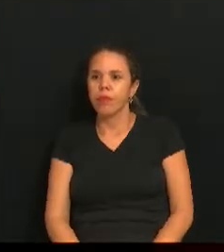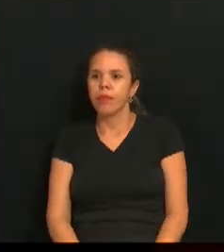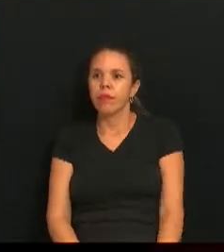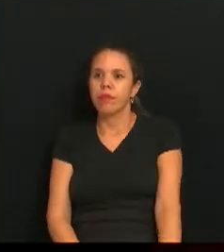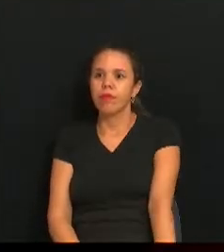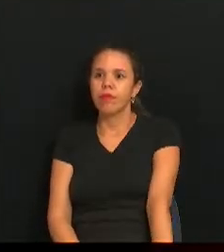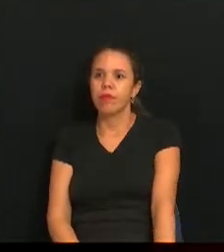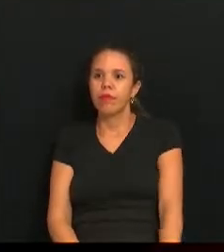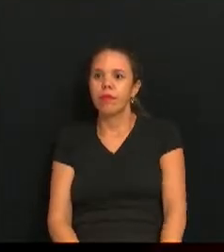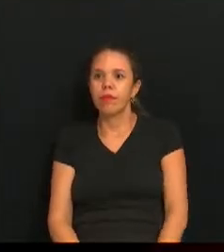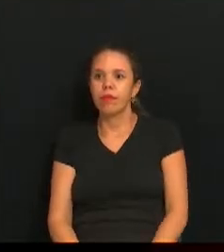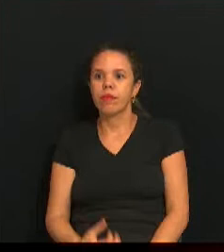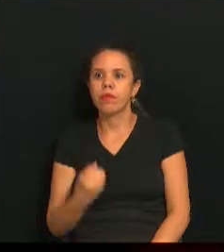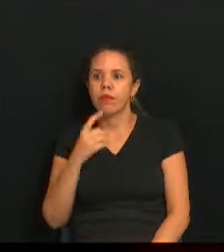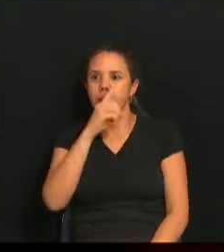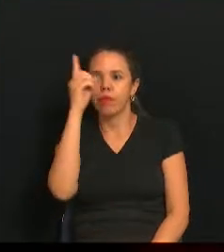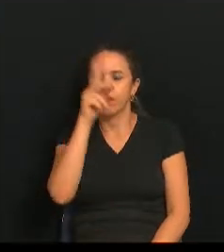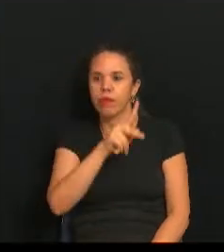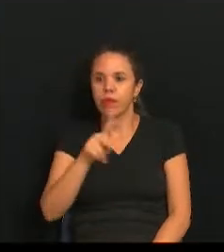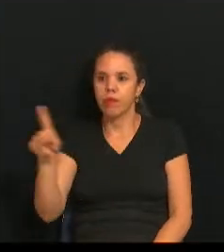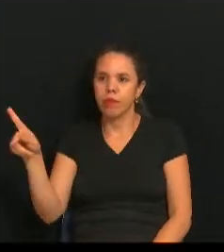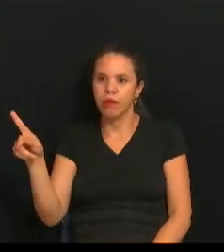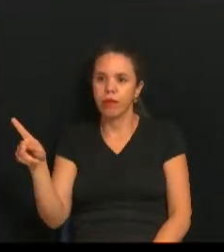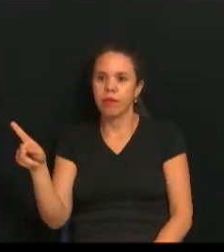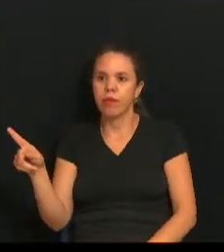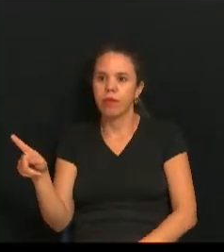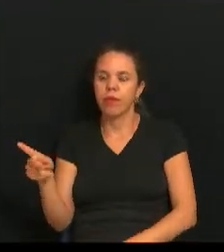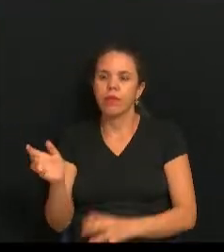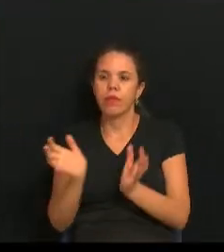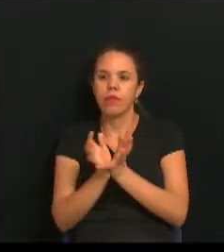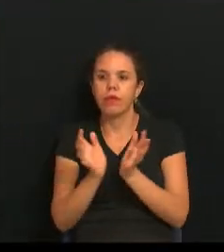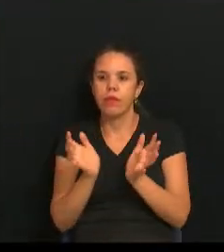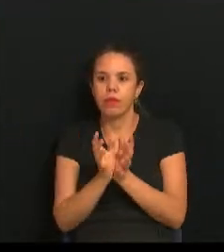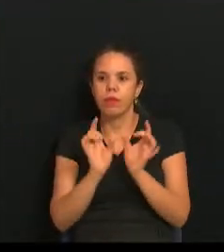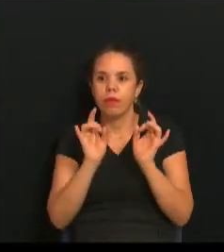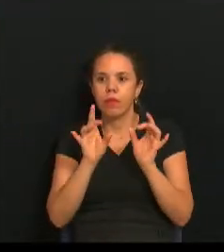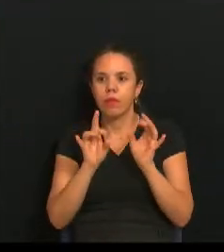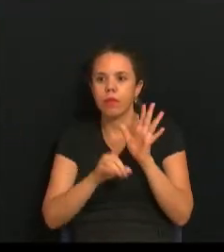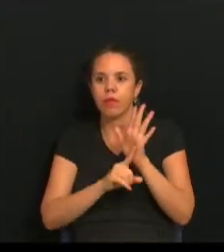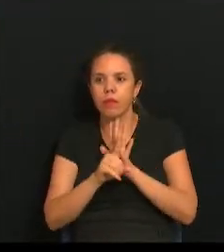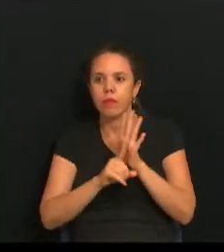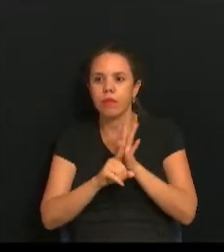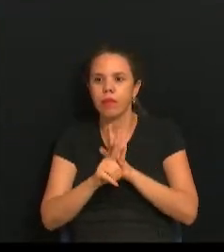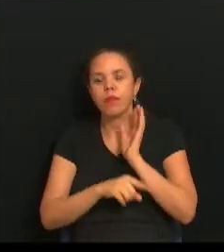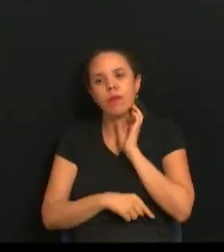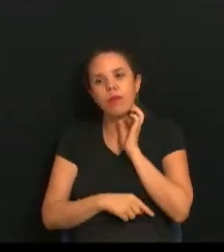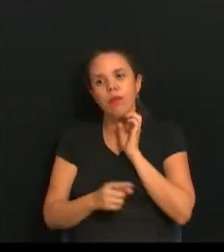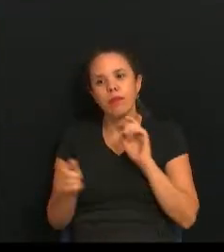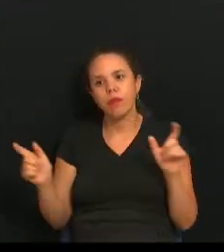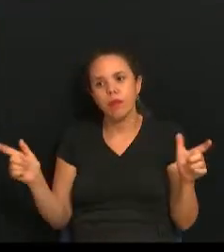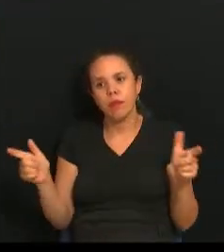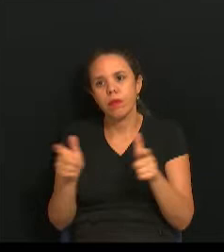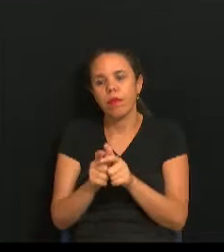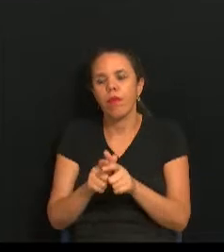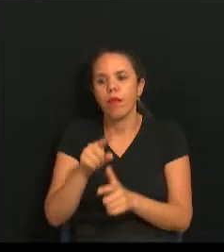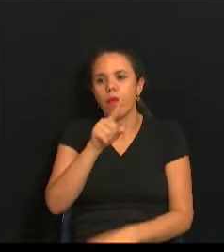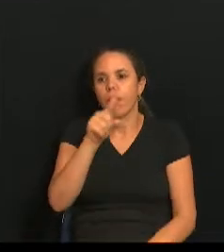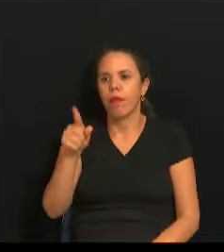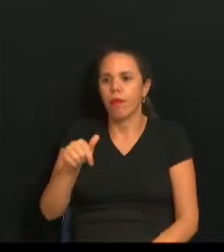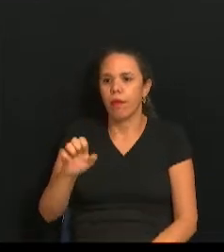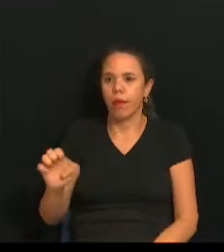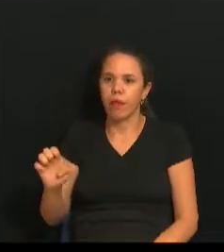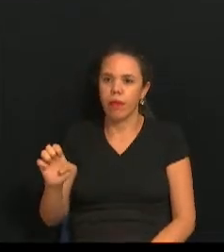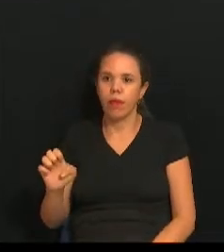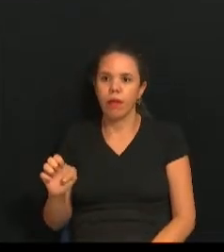bom dia, senhor presidente Otto Alejandro, presidente da Comissão Especial aí de Estudos para a Redução da ZAE. Em nome de quem aí,